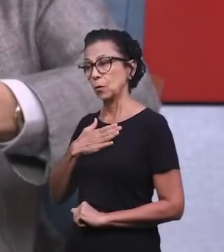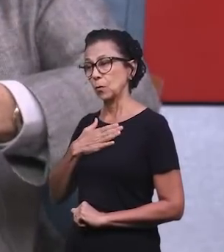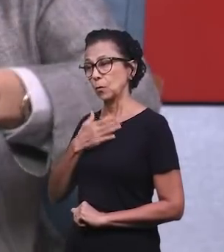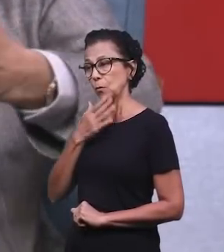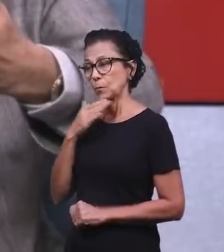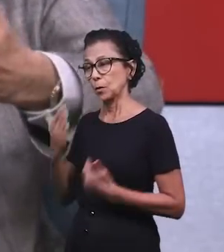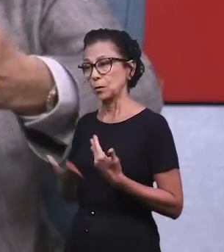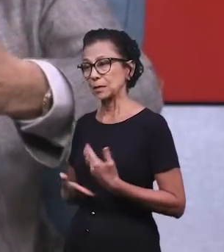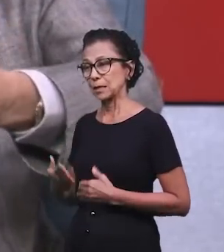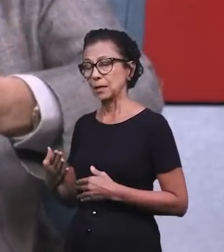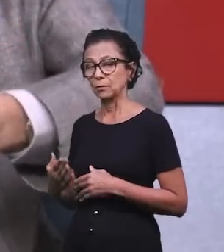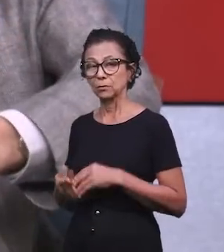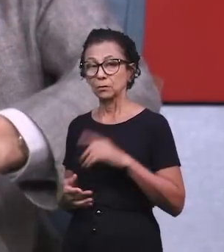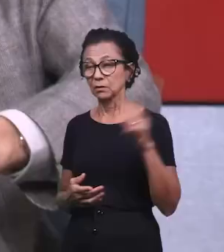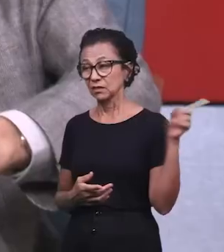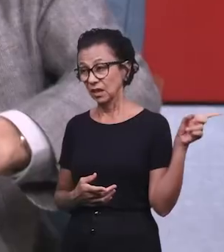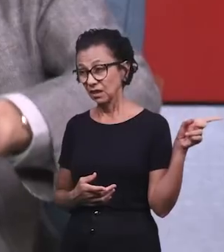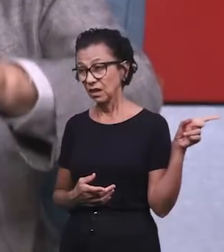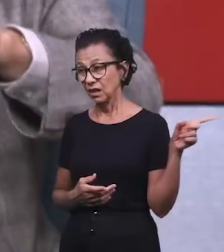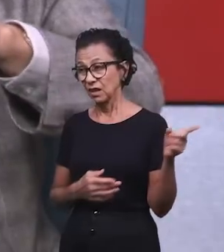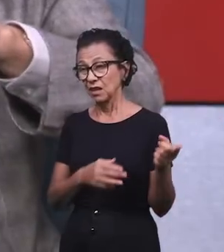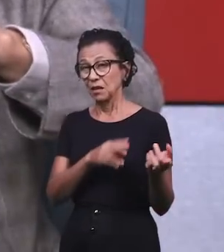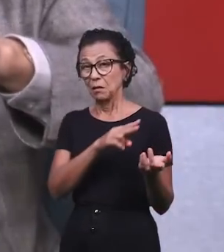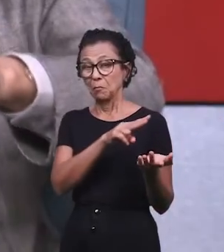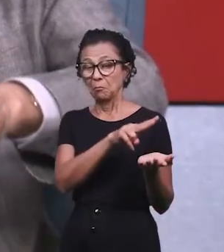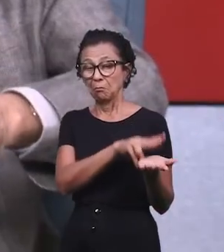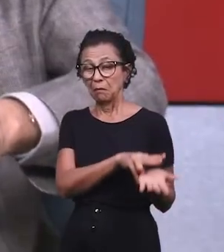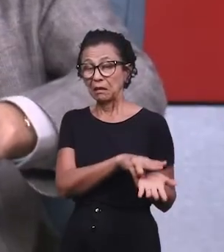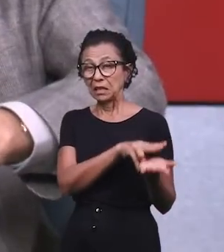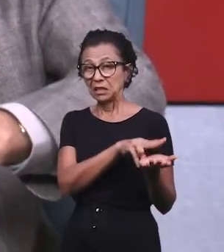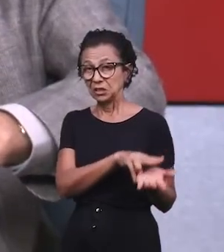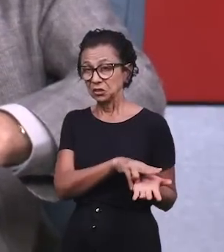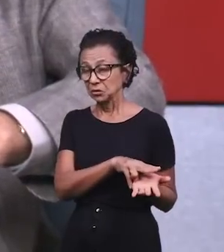Paralítico, atormentado, diz uma palavra.